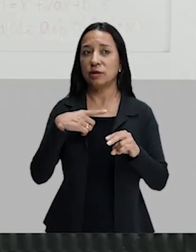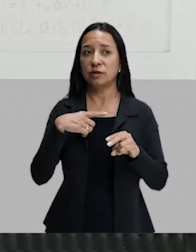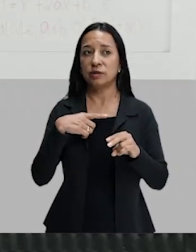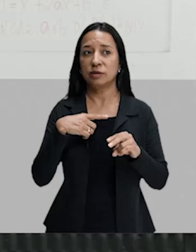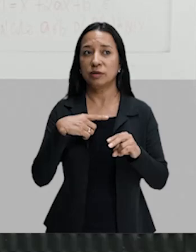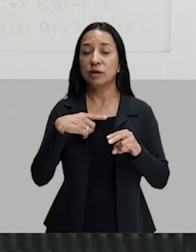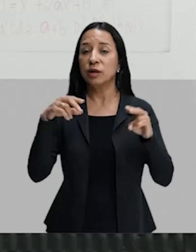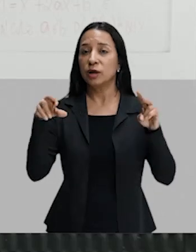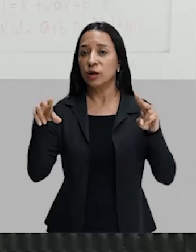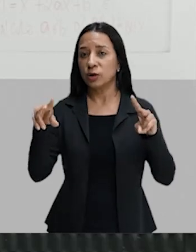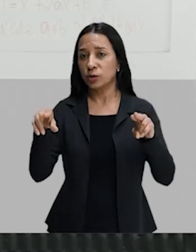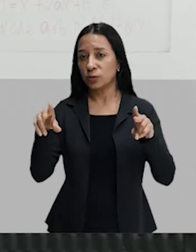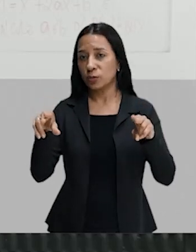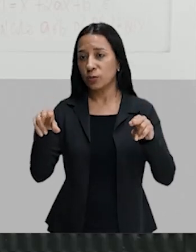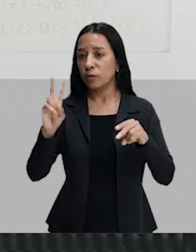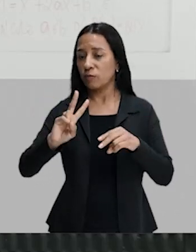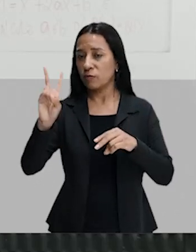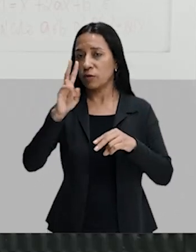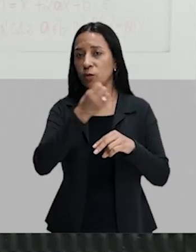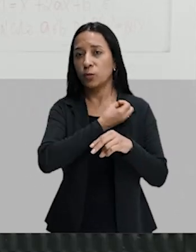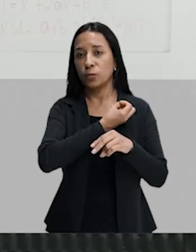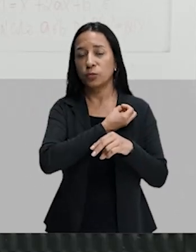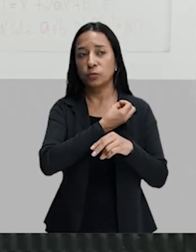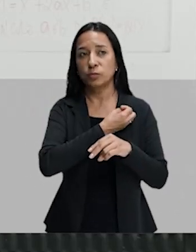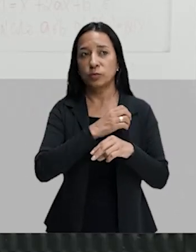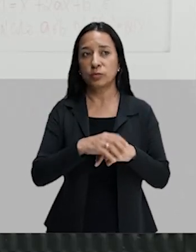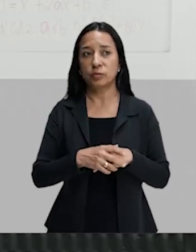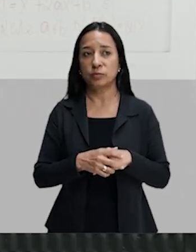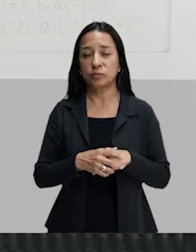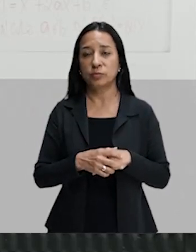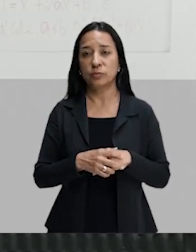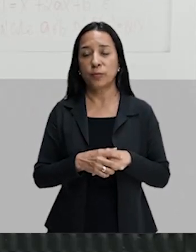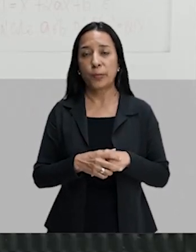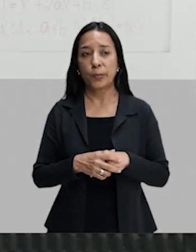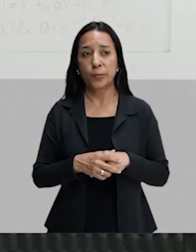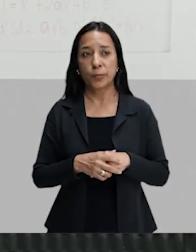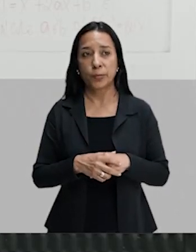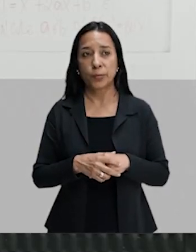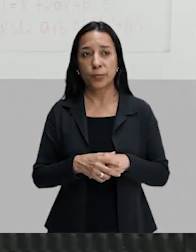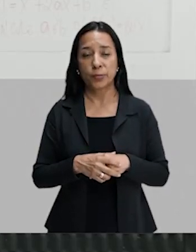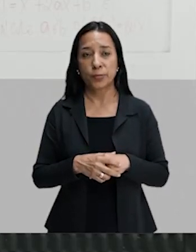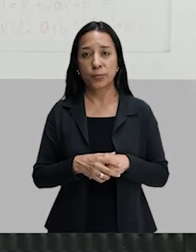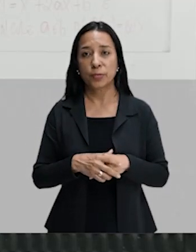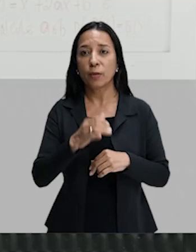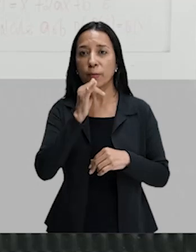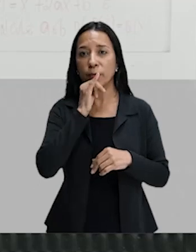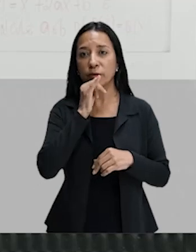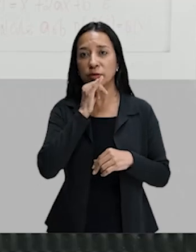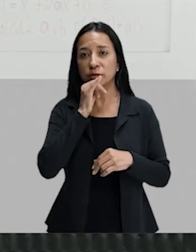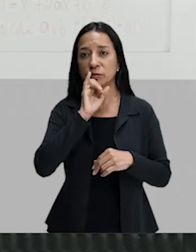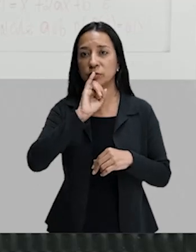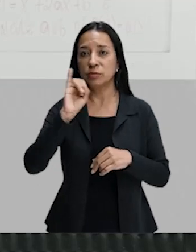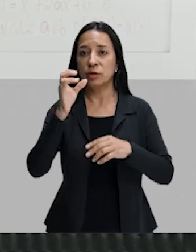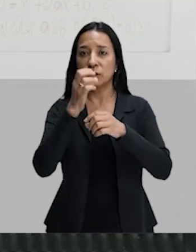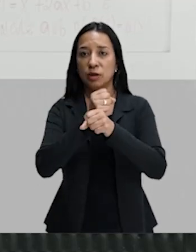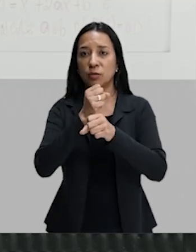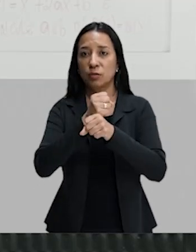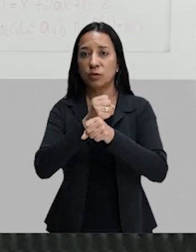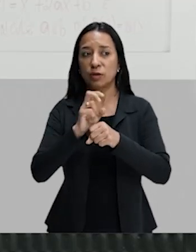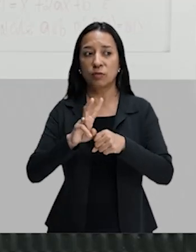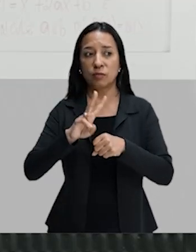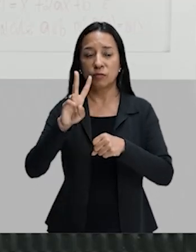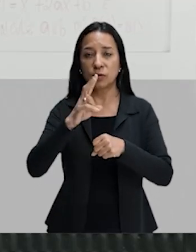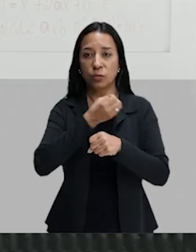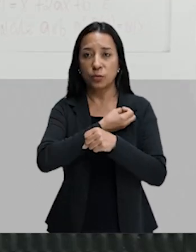mesmo valor numérico. Assumem o mesmo valor numérico. Por exemplo, se eu for calcular o valor numérico